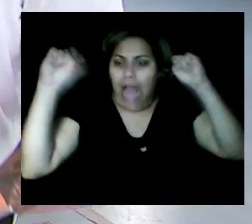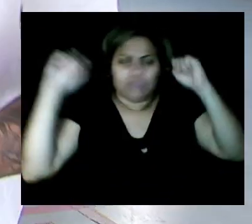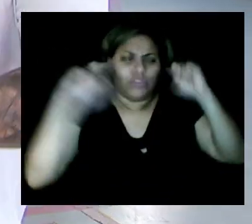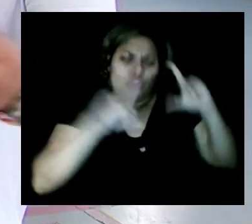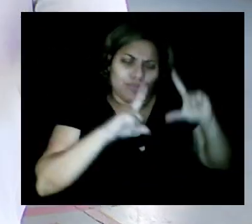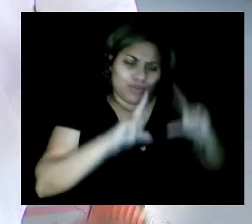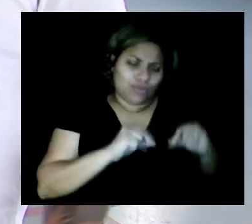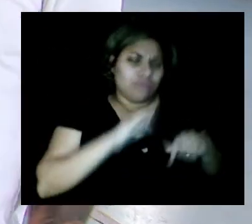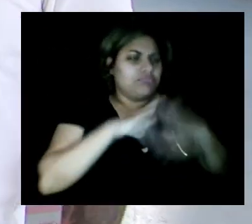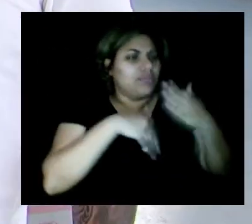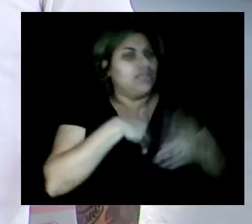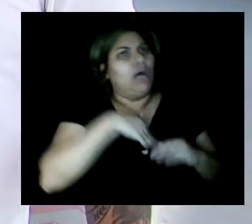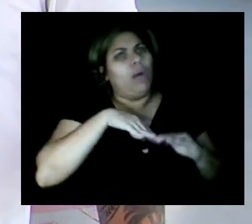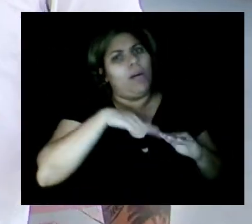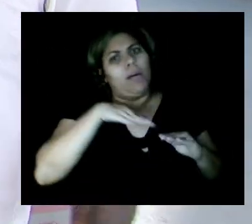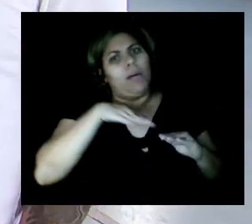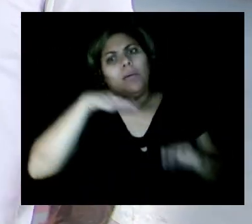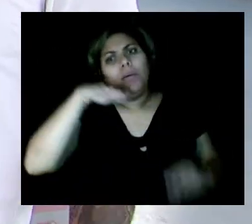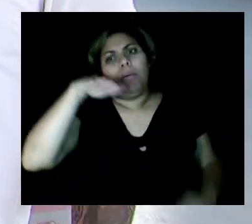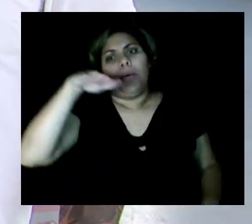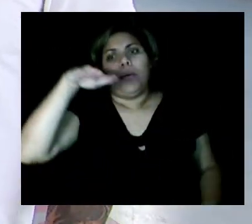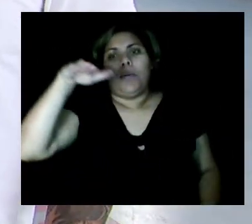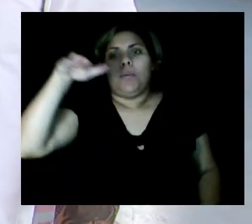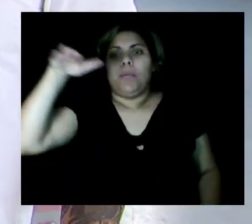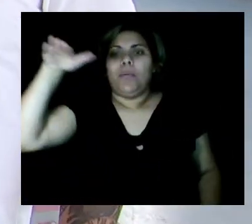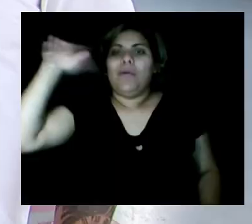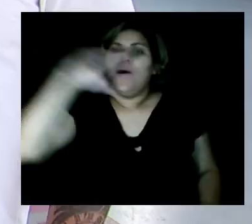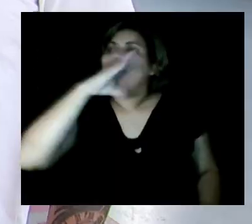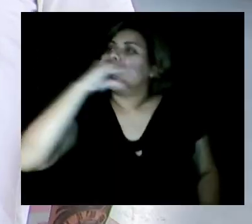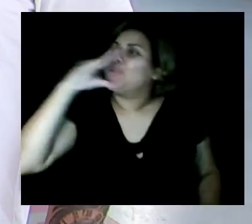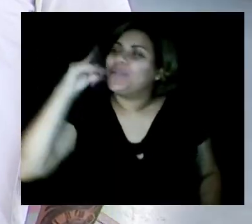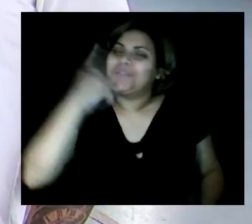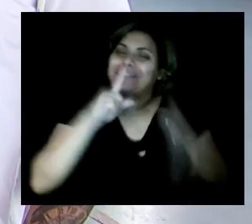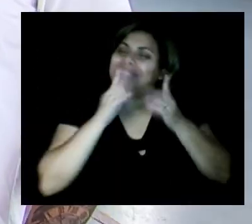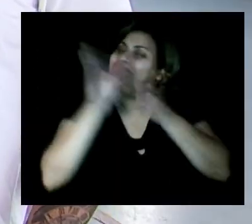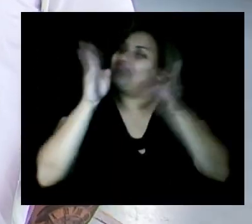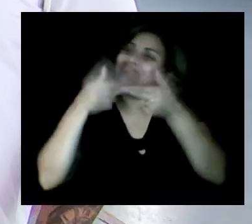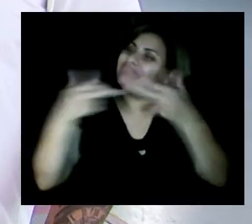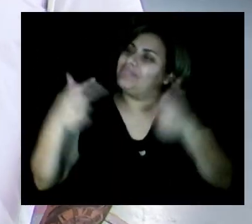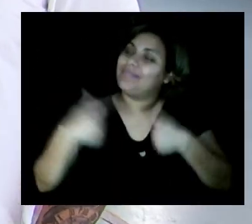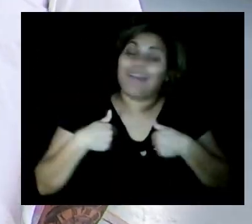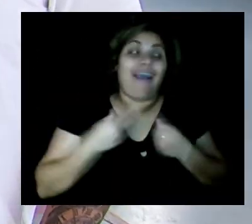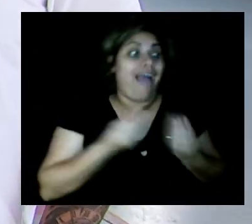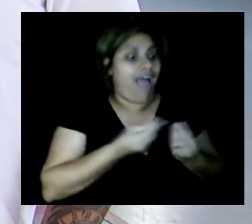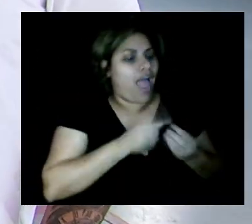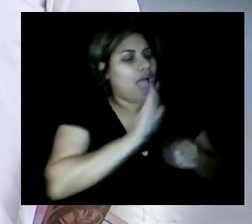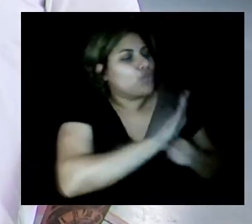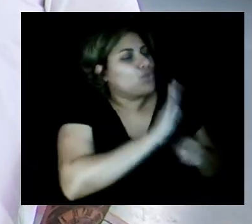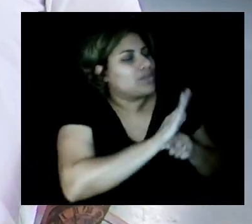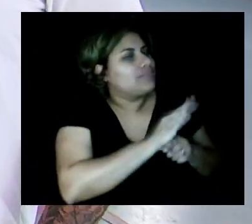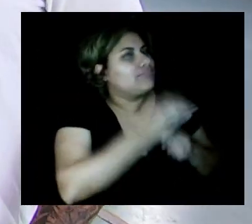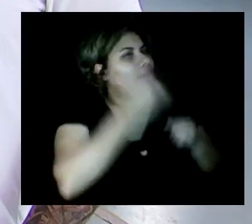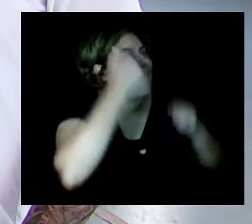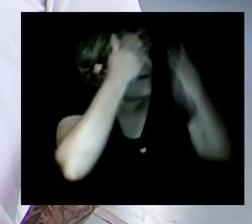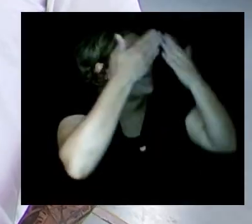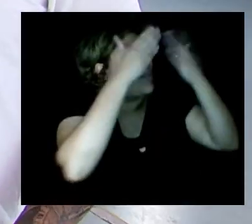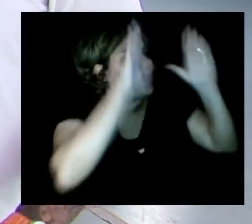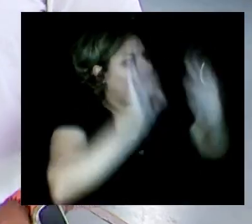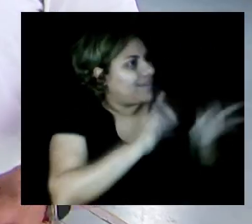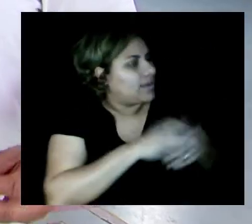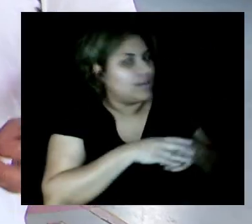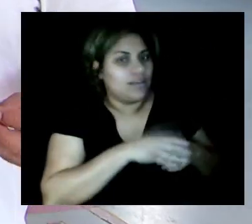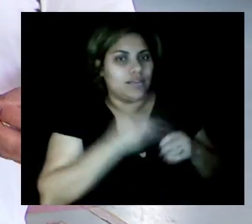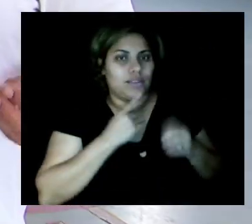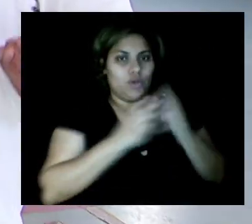adulta, conseguir fazer todos os deveres e ir para todos os lugares. Sensibilizando, né? E a coordenação fina também, vocês trabalham aqui? Sim,